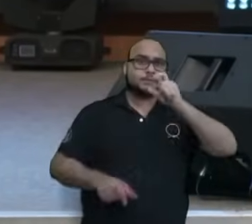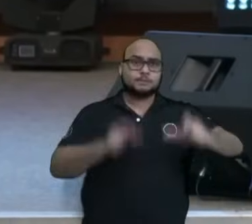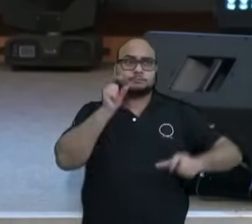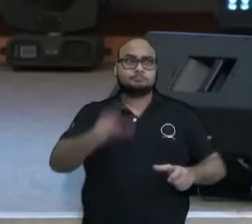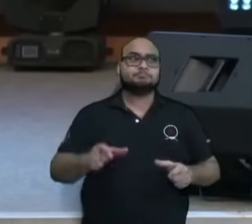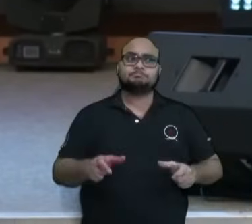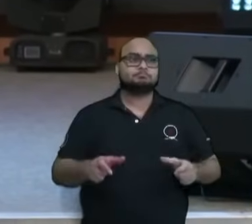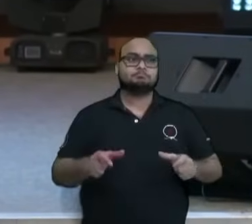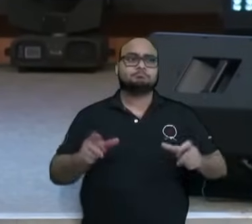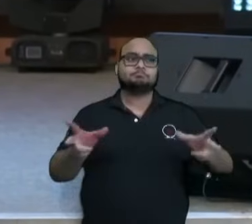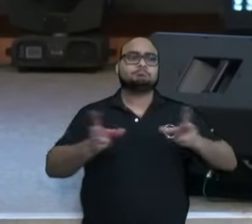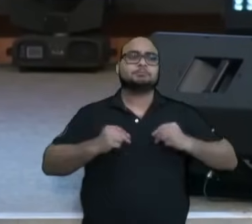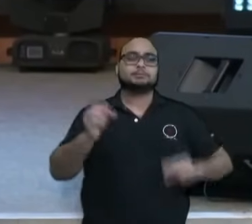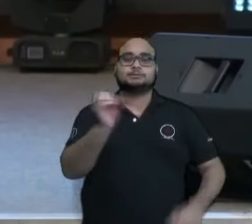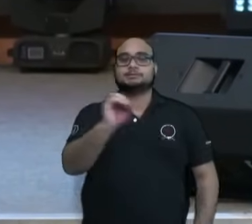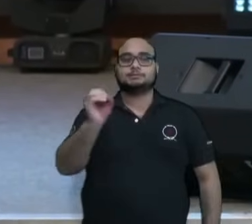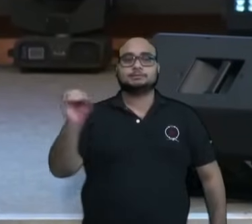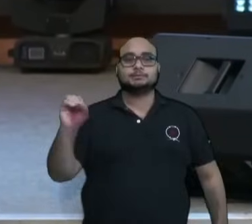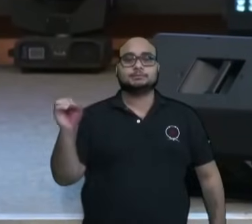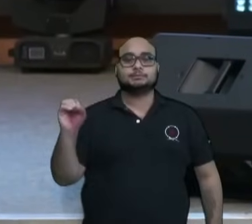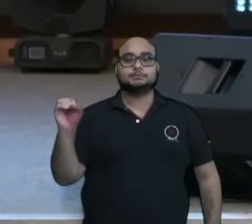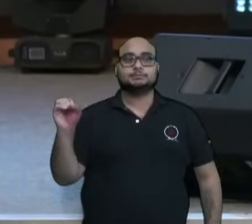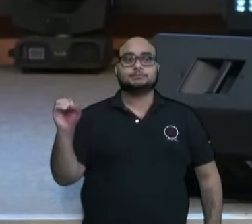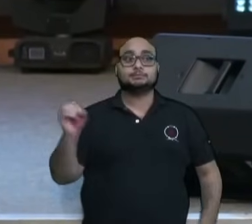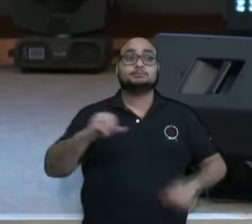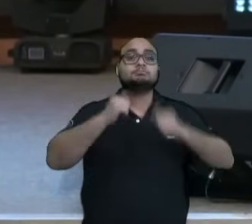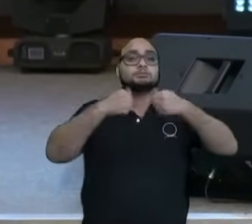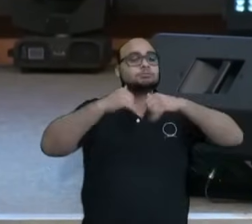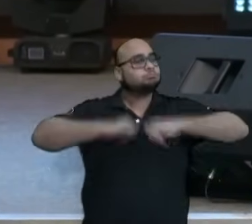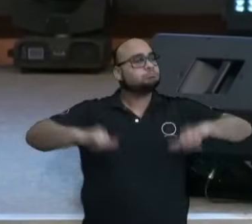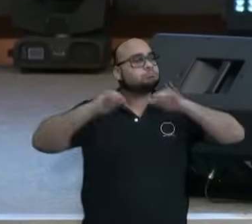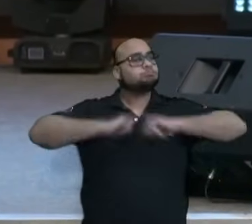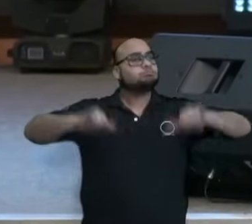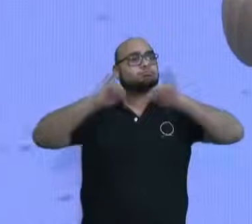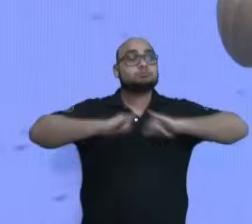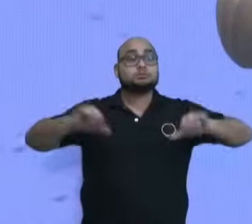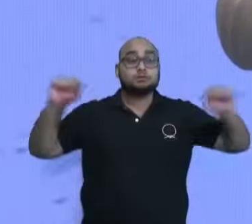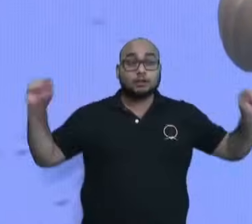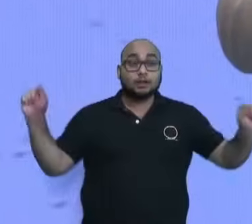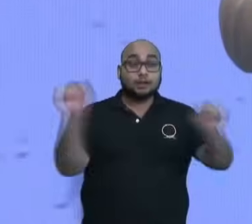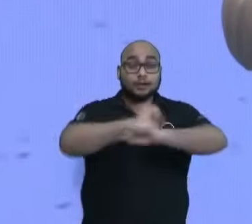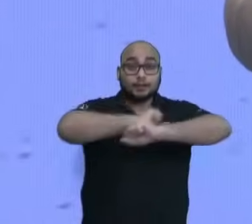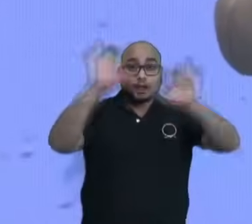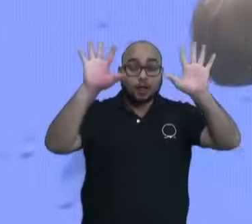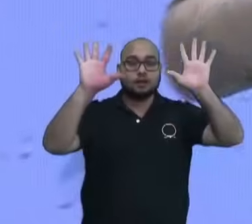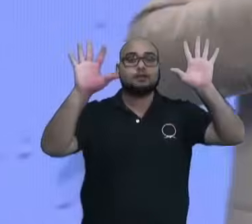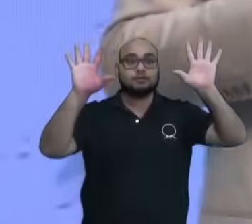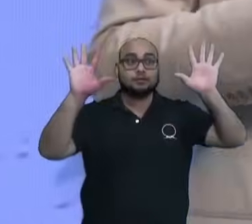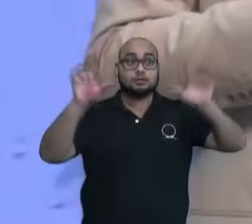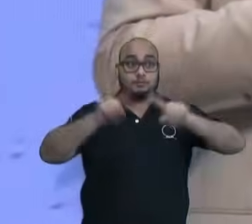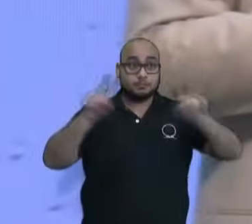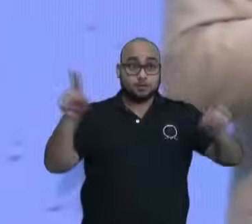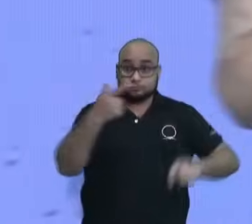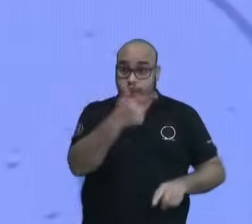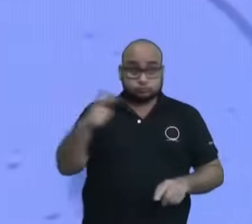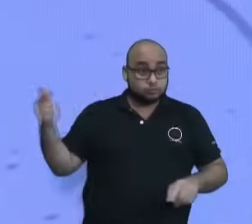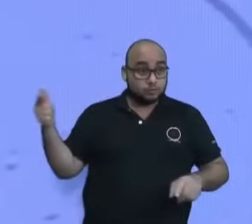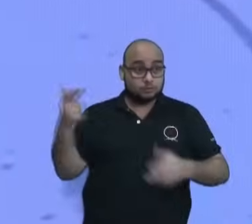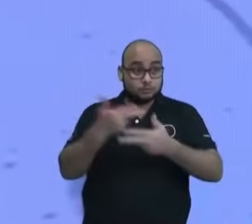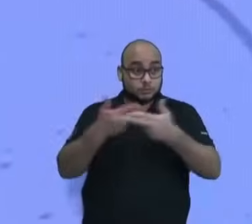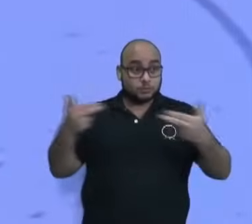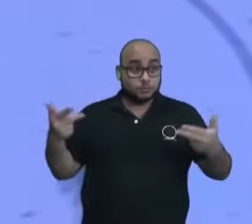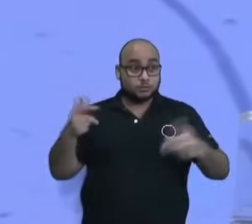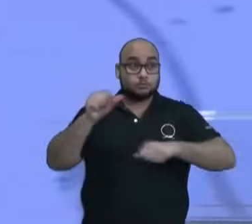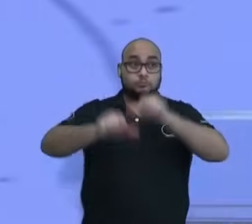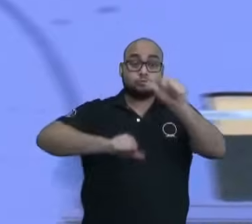Evangelho eu não seria Digno agora vai ter um outro lado da história é que vai ter gente que vai chegar dizer assim